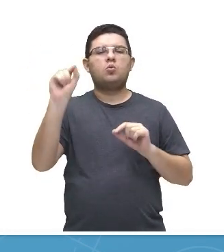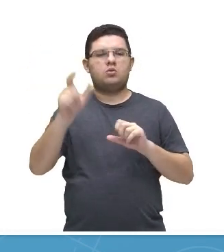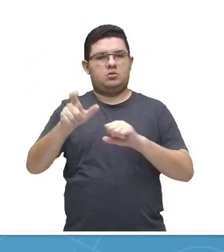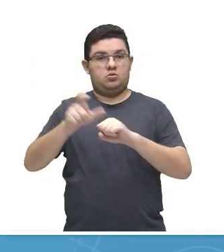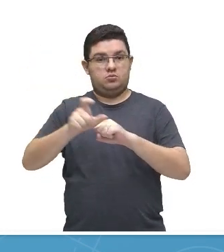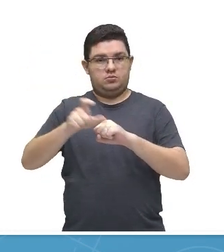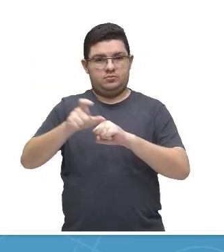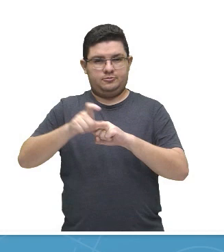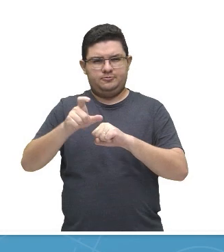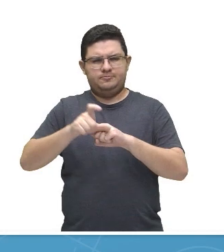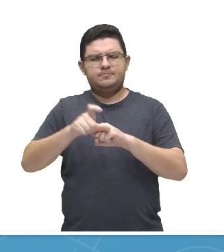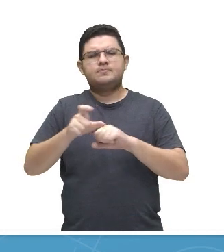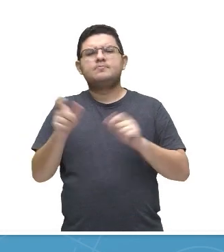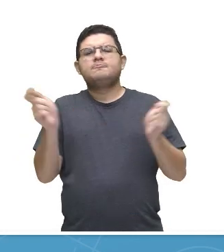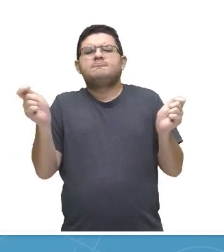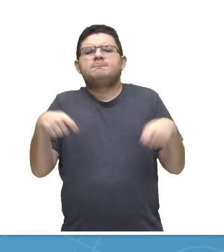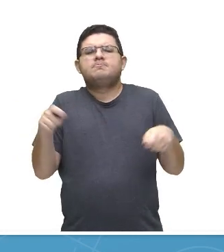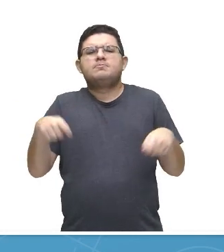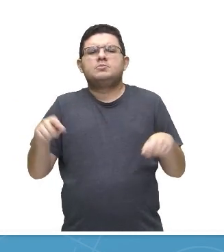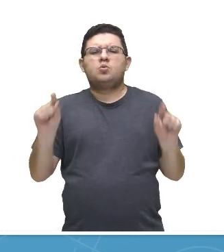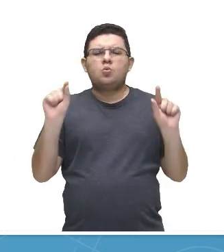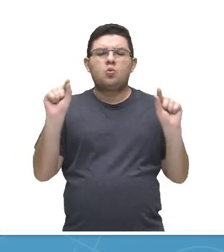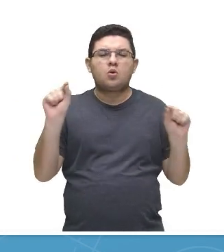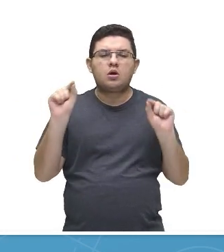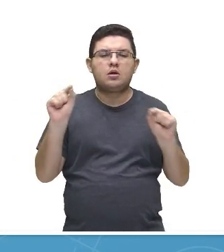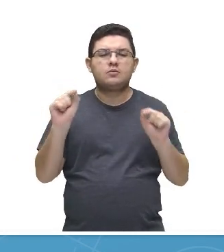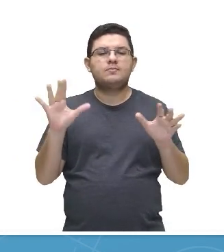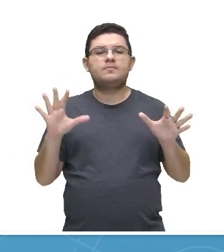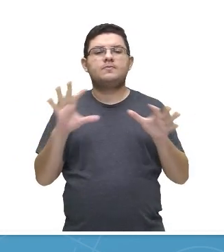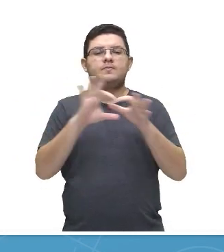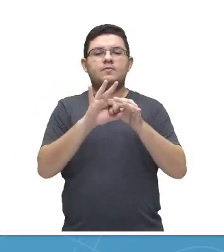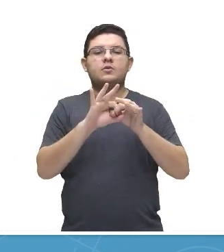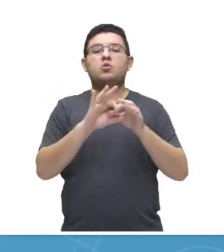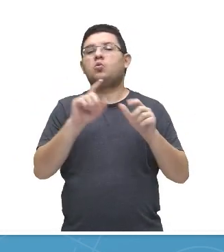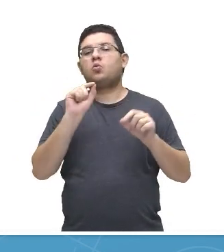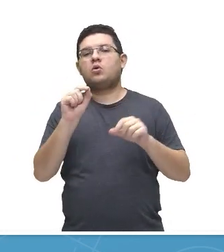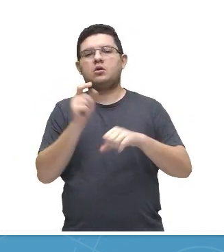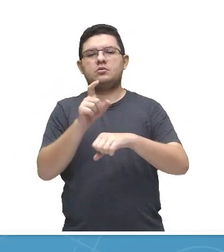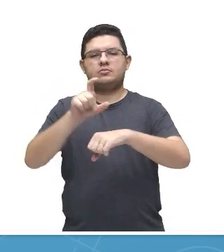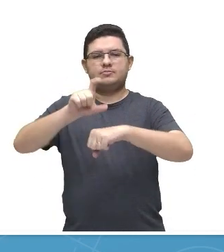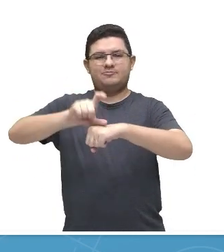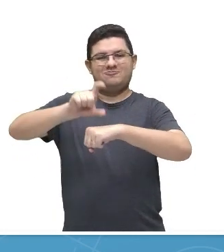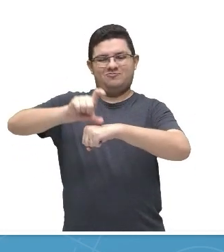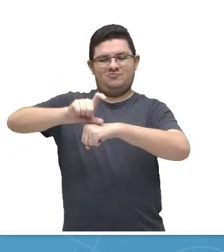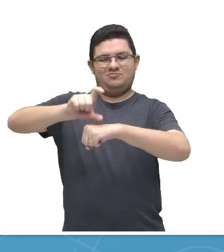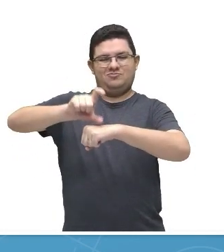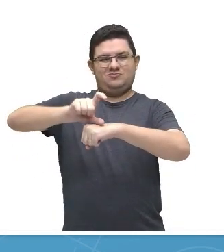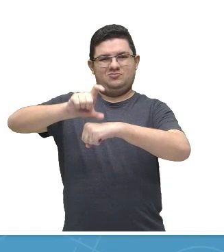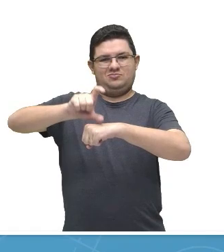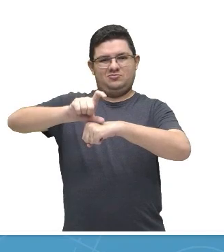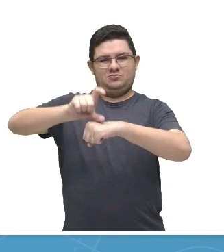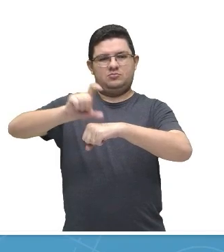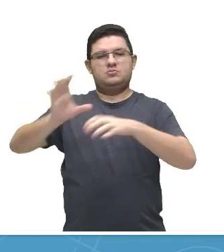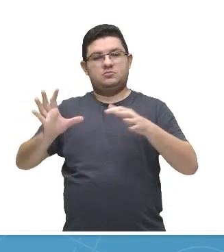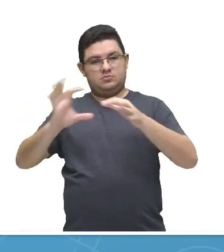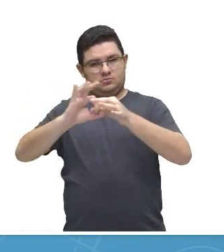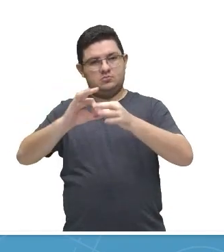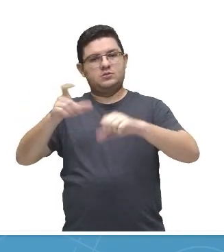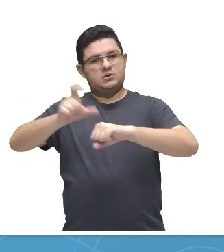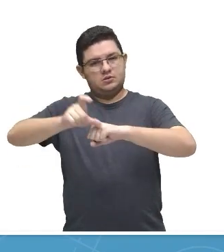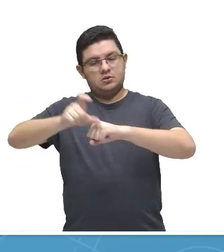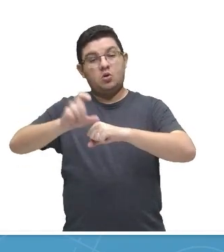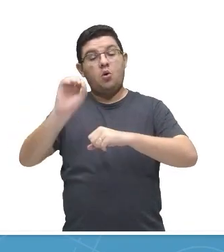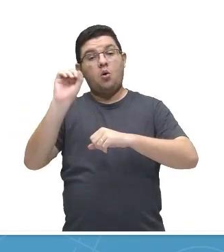ele pode e geralmente vem acompanhado de um adjetivo, ou de um